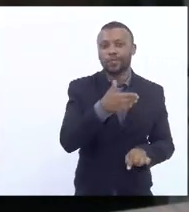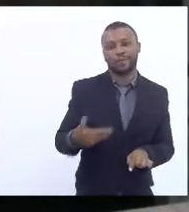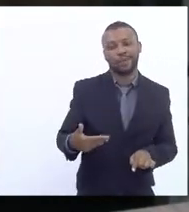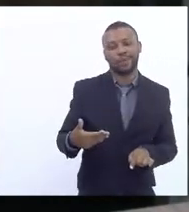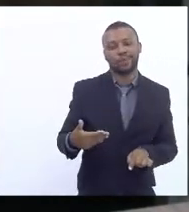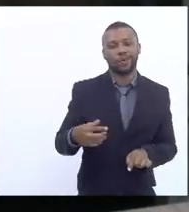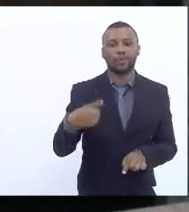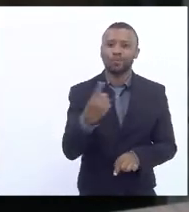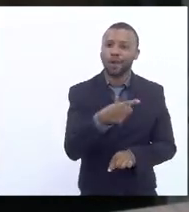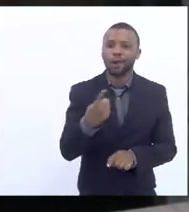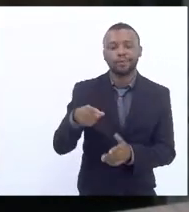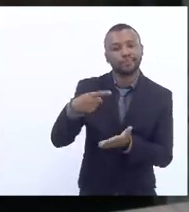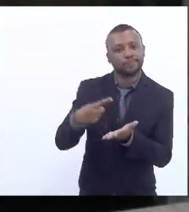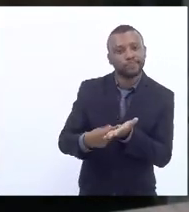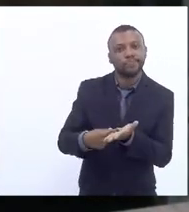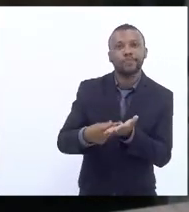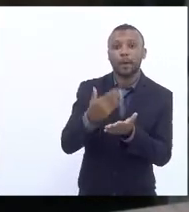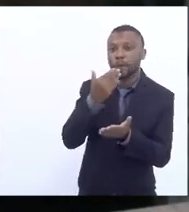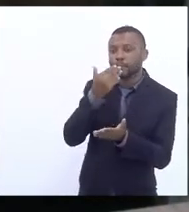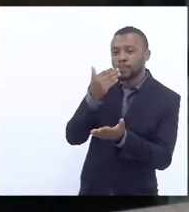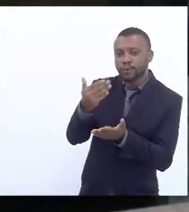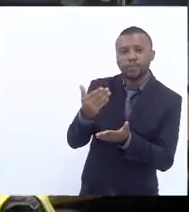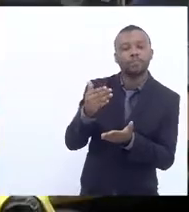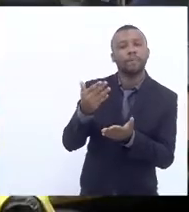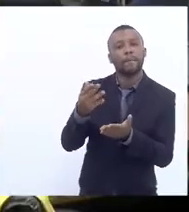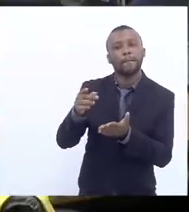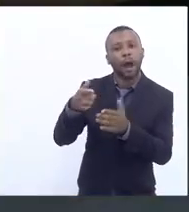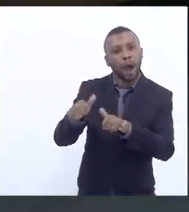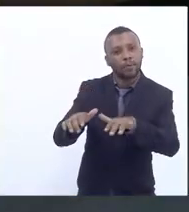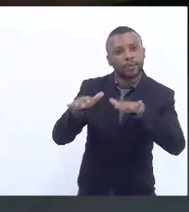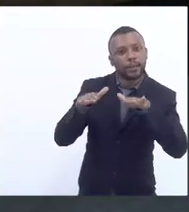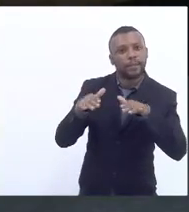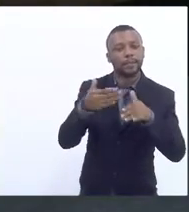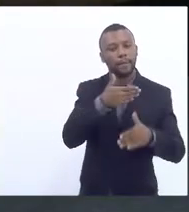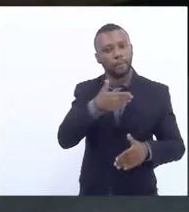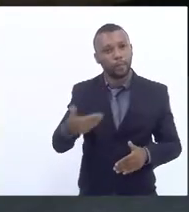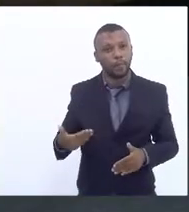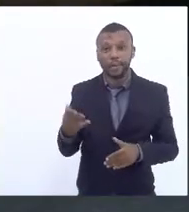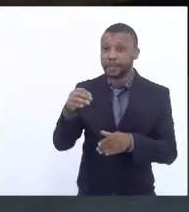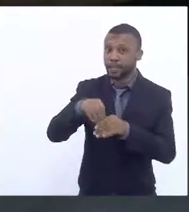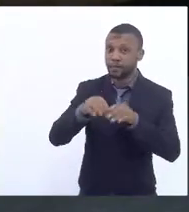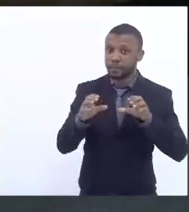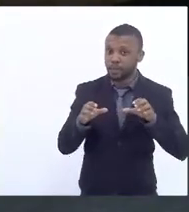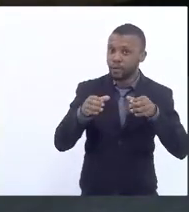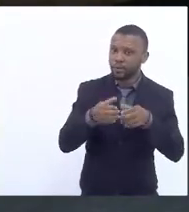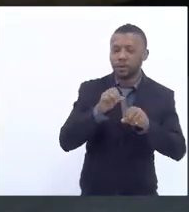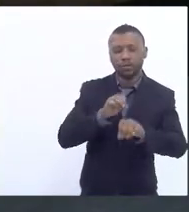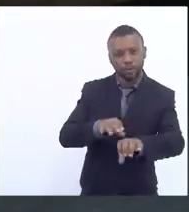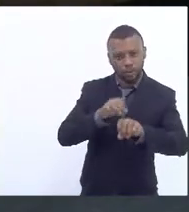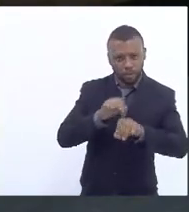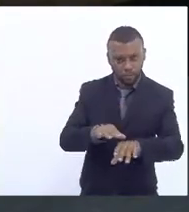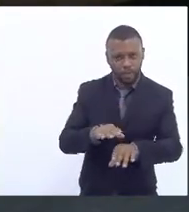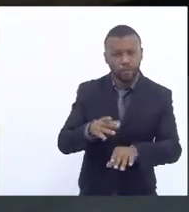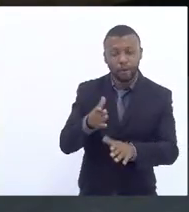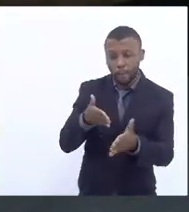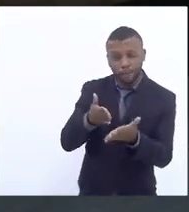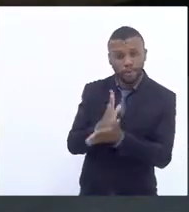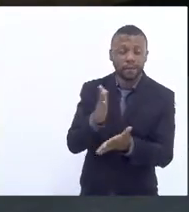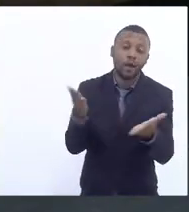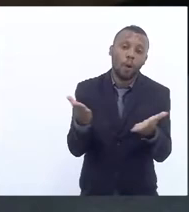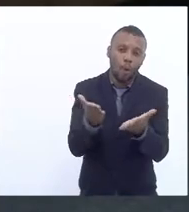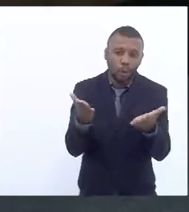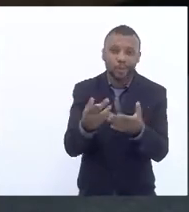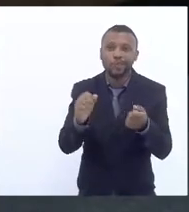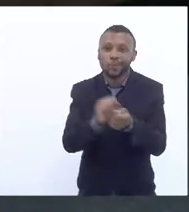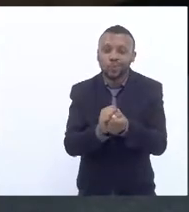audiência pública para a Comissão de Educação. Foi aprovado hoje, né, deputado Serafim, deputado Valdec, e queria aqui dizer que a